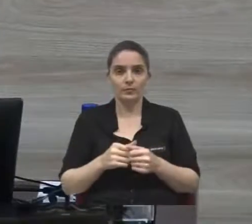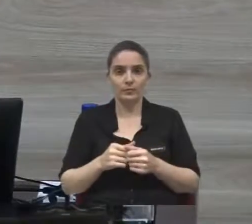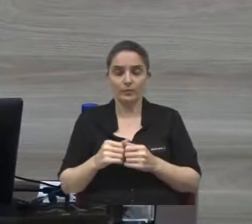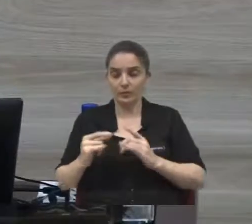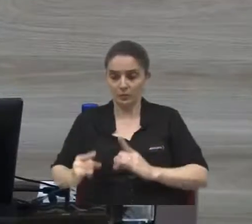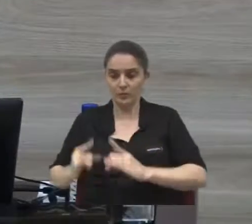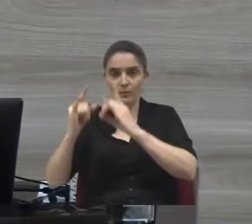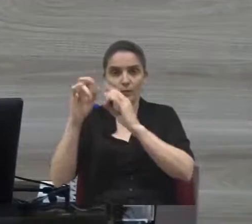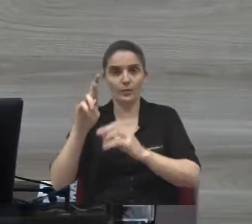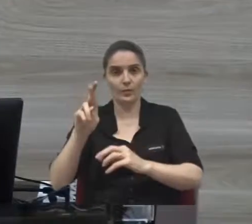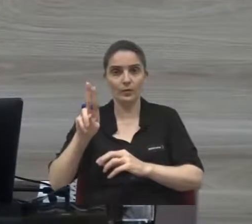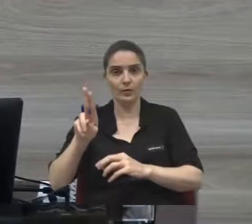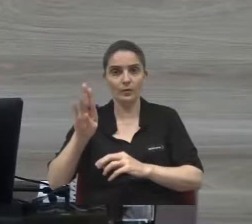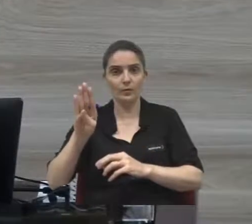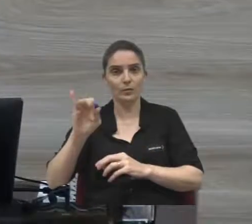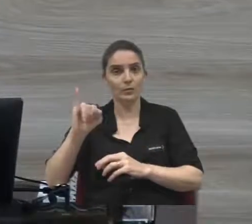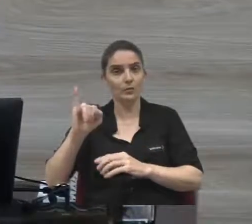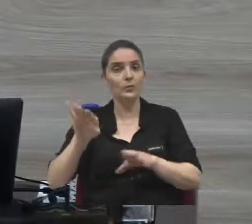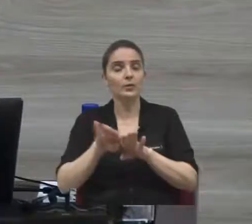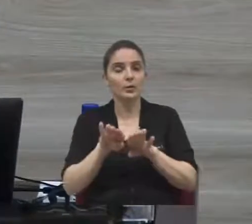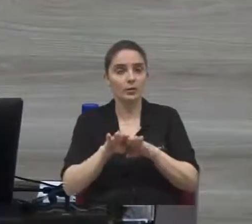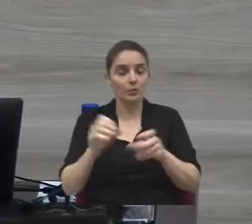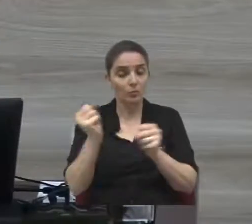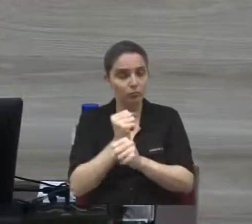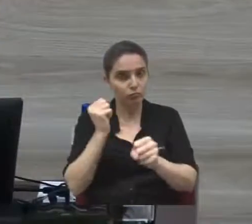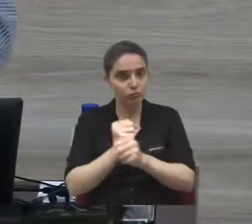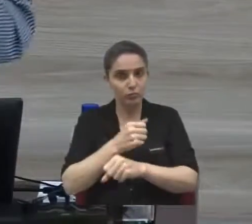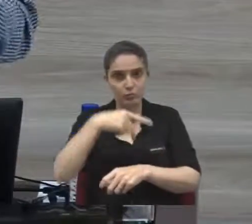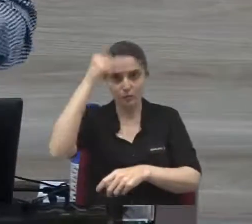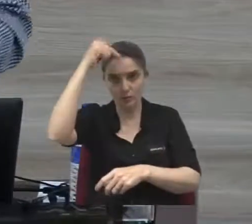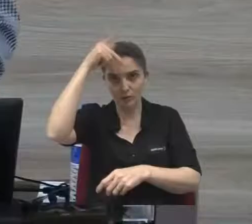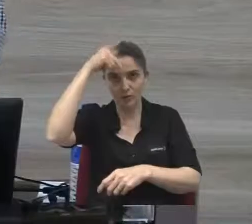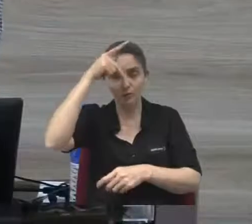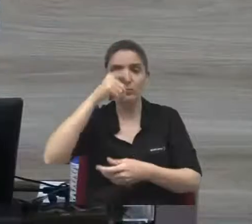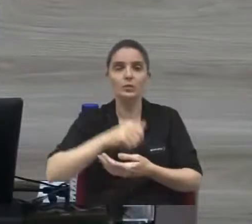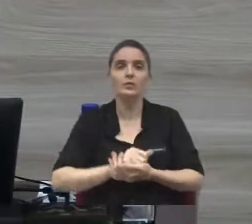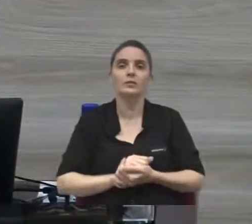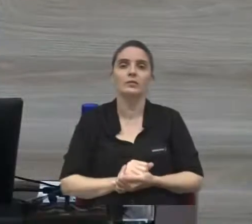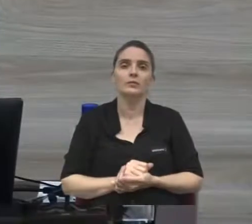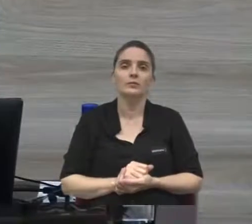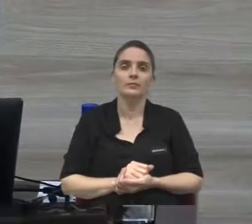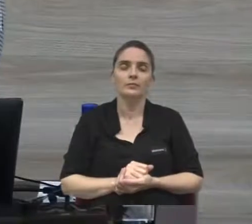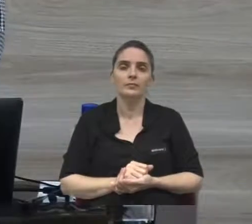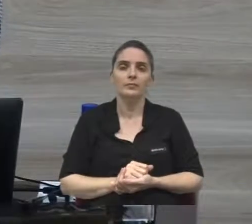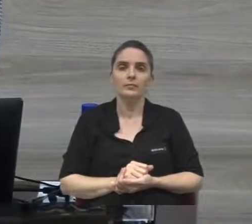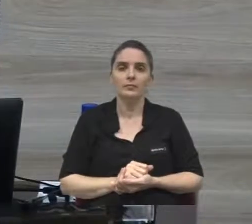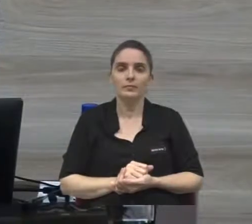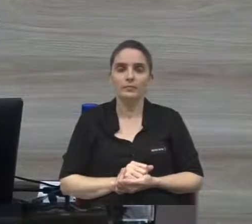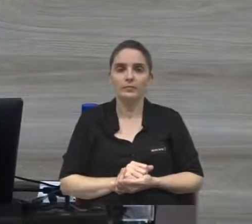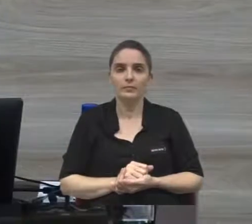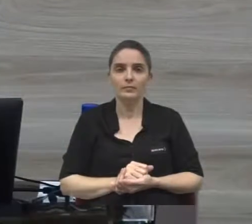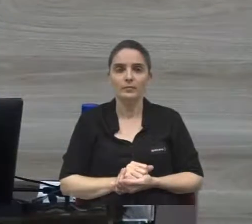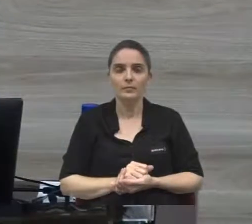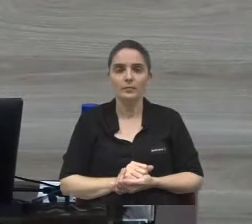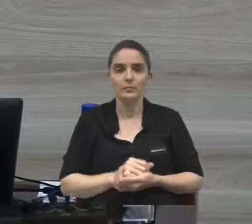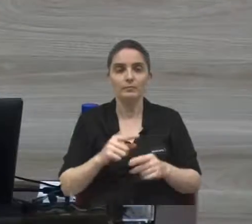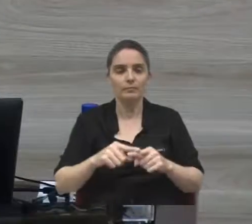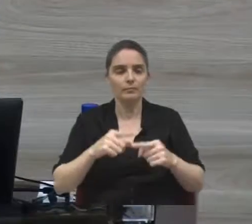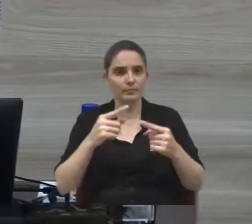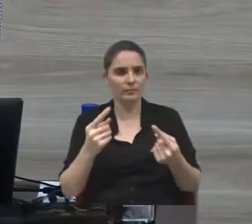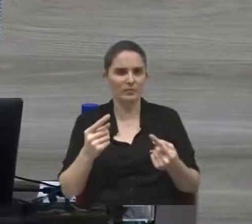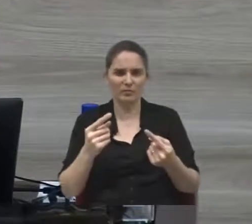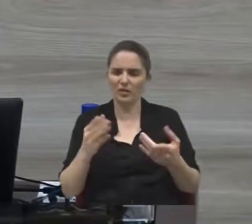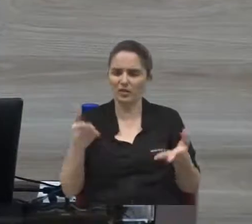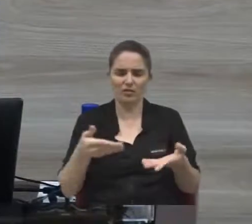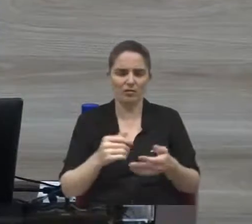prefeito, construído pelo Radich, 70%, 30% da atual administração, mas não vem o caso. Mas o mais importante é